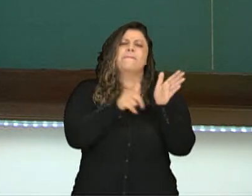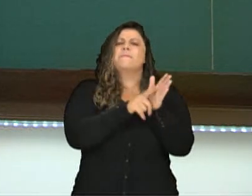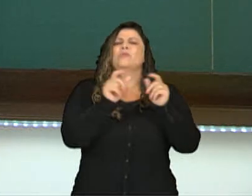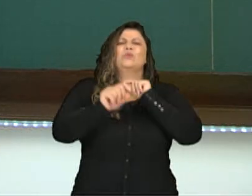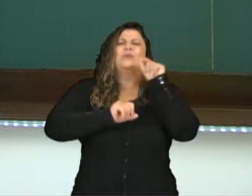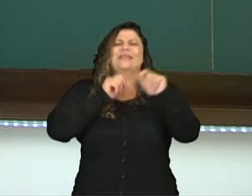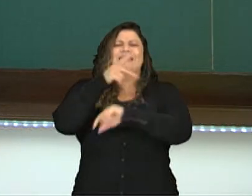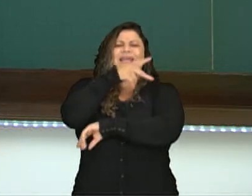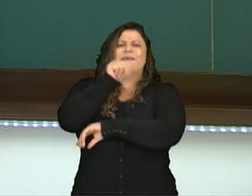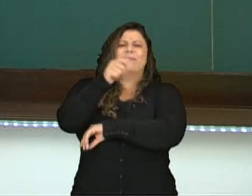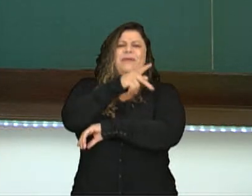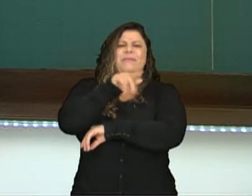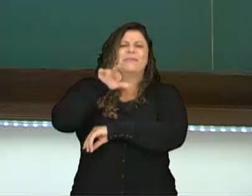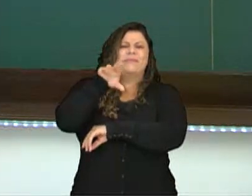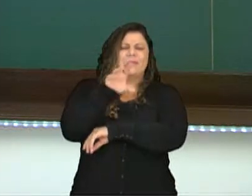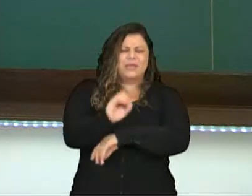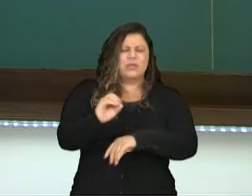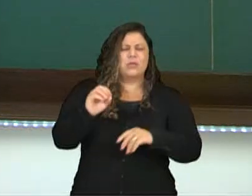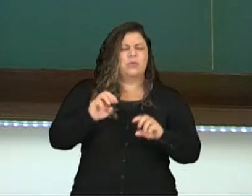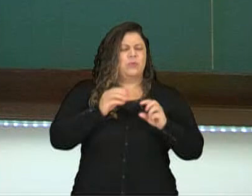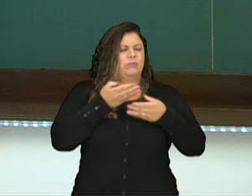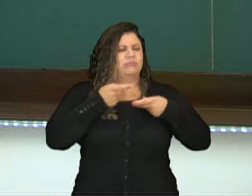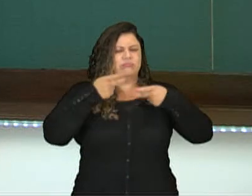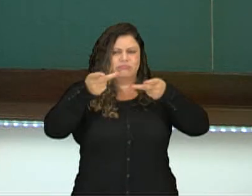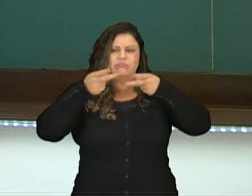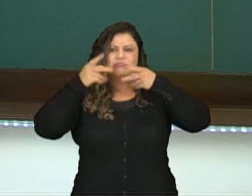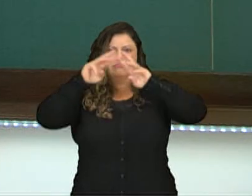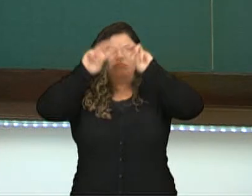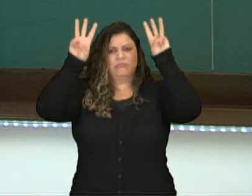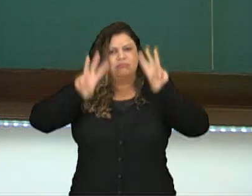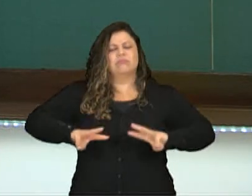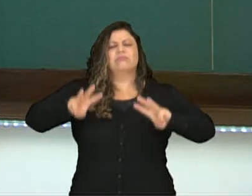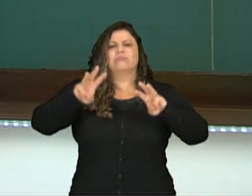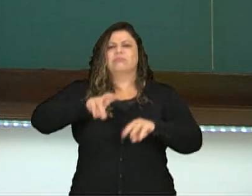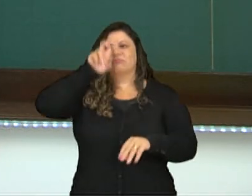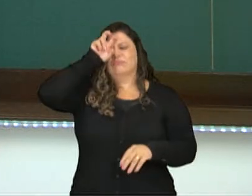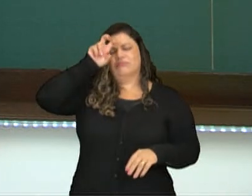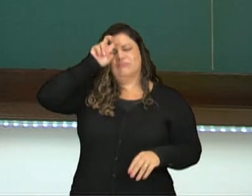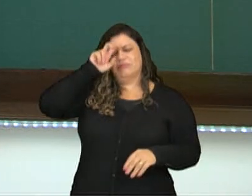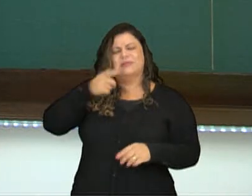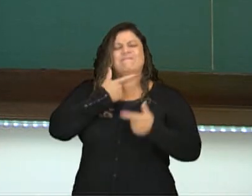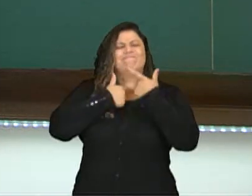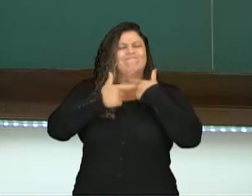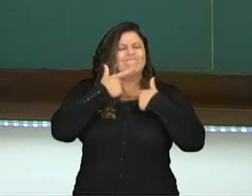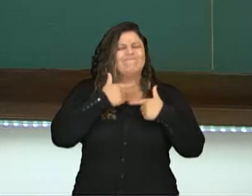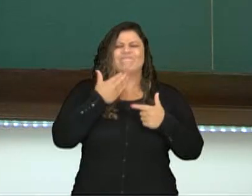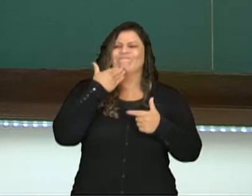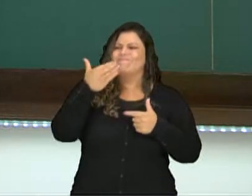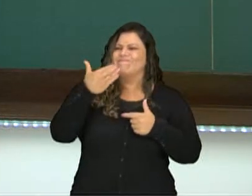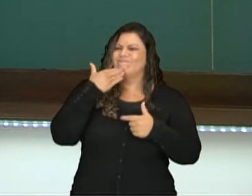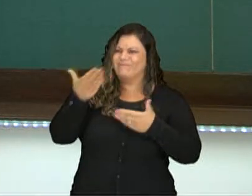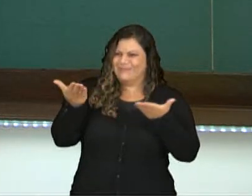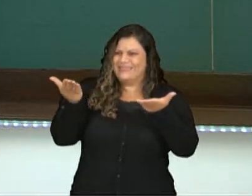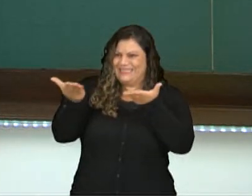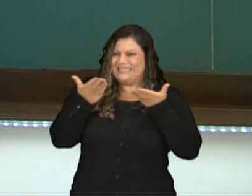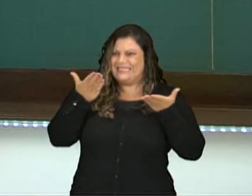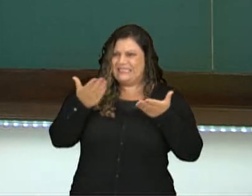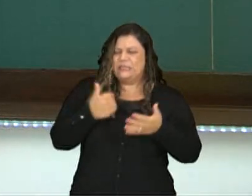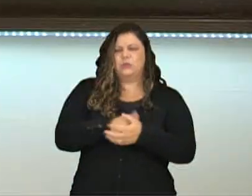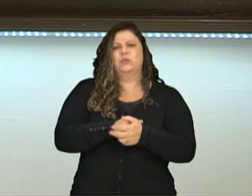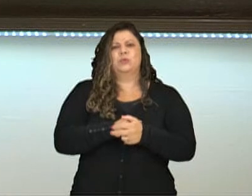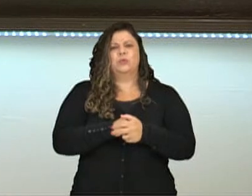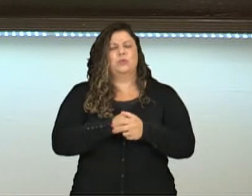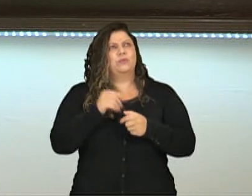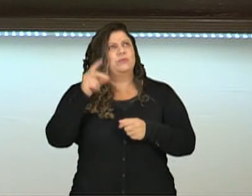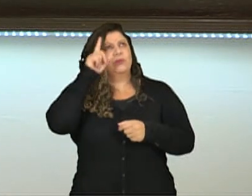papiro. Sempre que eu visitava um museu egípcio, eu ficava pensando, puxa, que vontade de pegar um papiro. Eu pedi uma muda, né? Aí, num belo dia eu estou passando ali